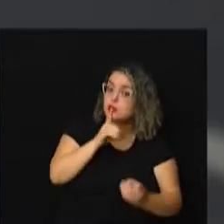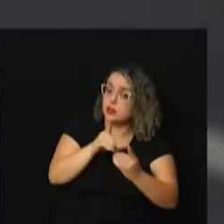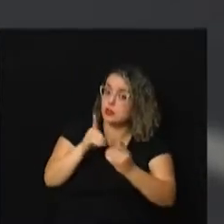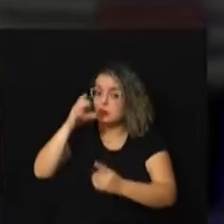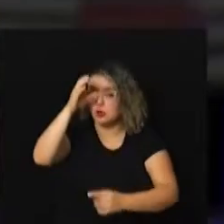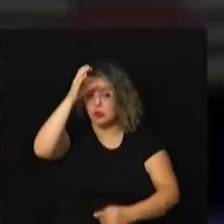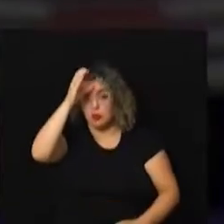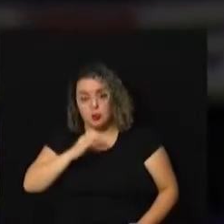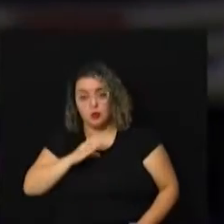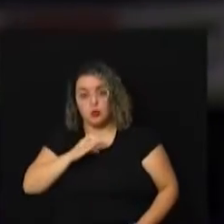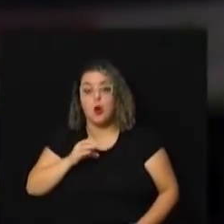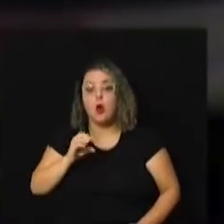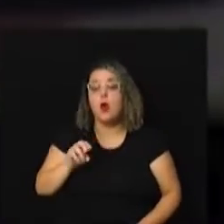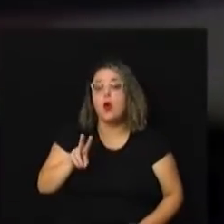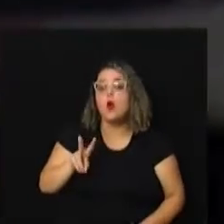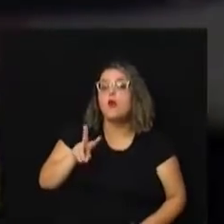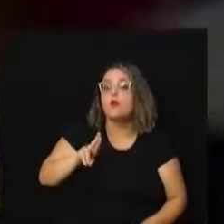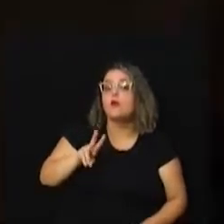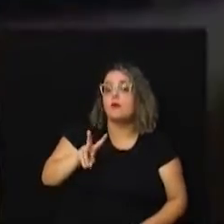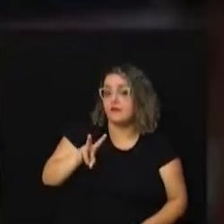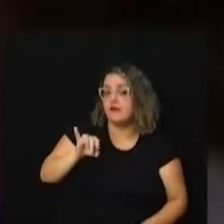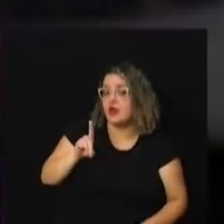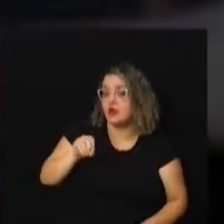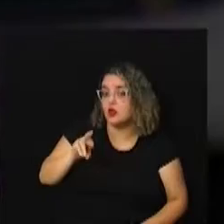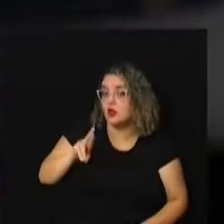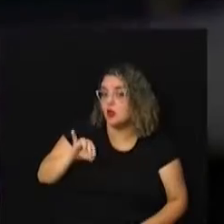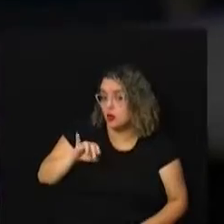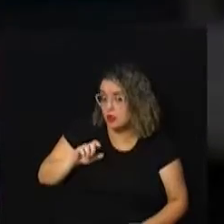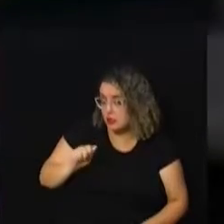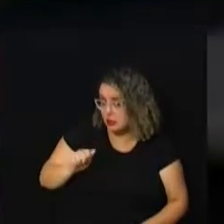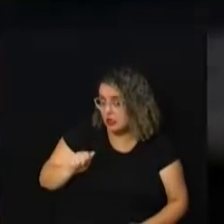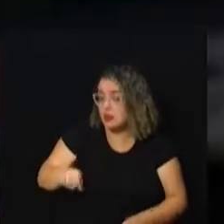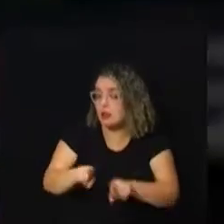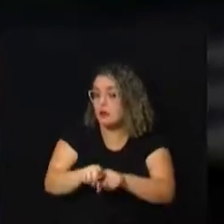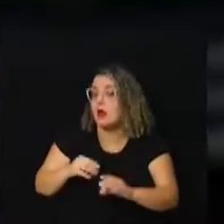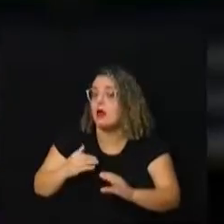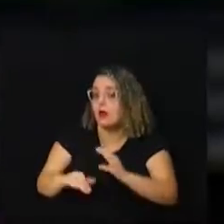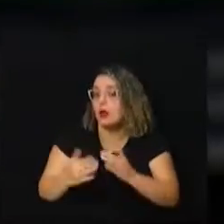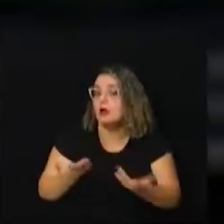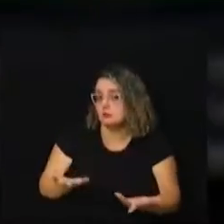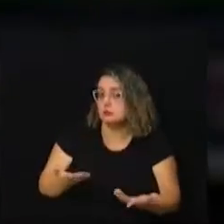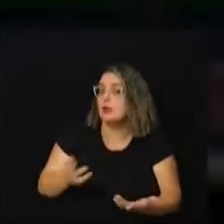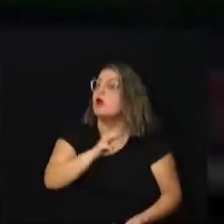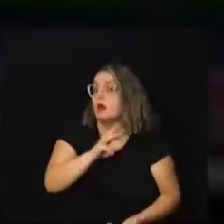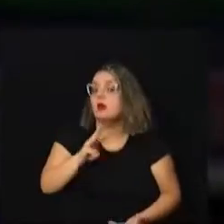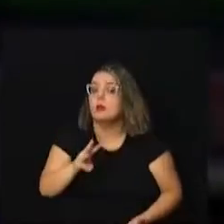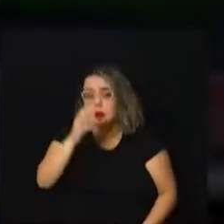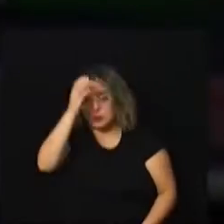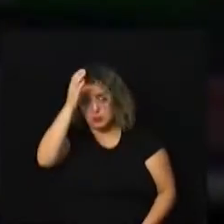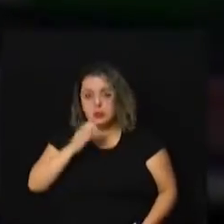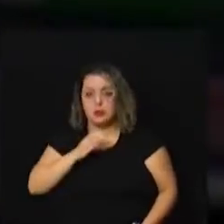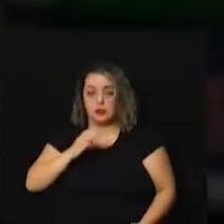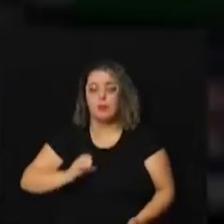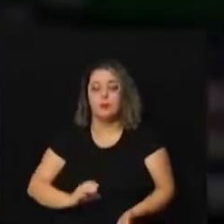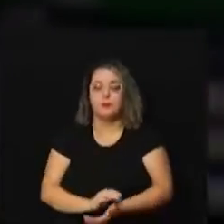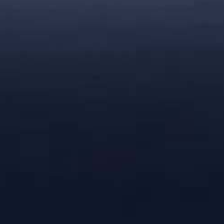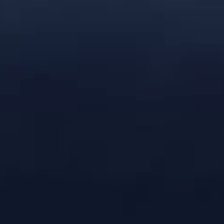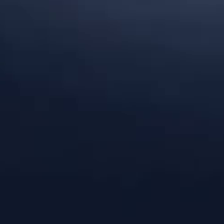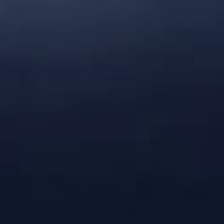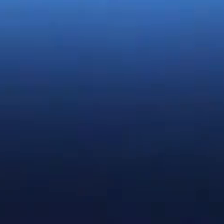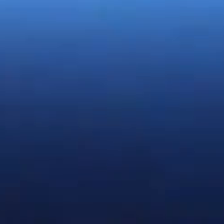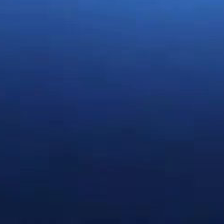mundo consegue ter esse tipo de acesso. Principalmente as pessoas mais humildes e que não têm ainda o conhecimento de